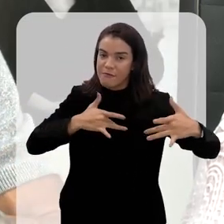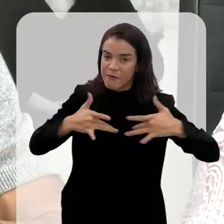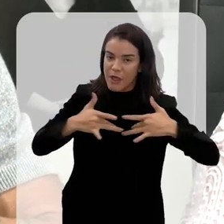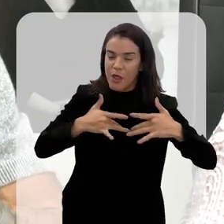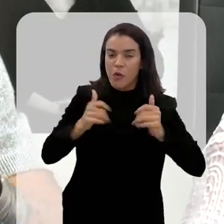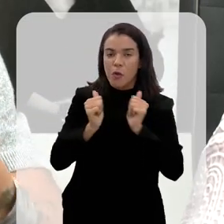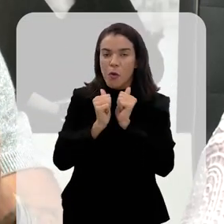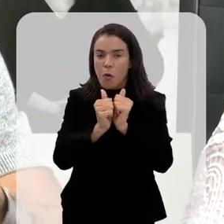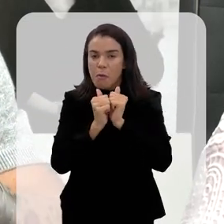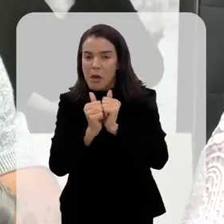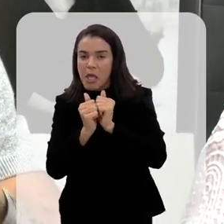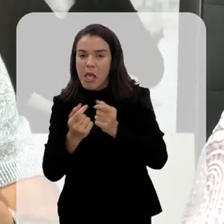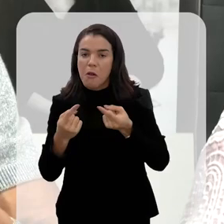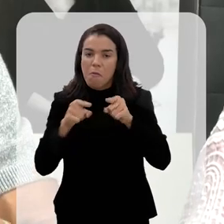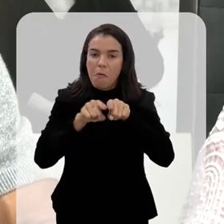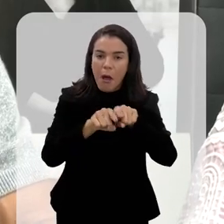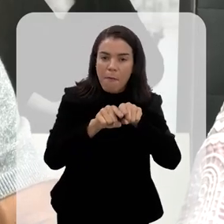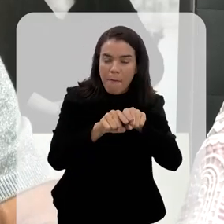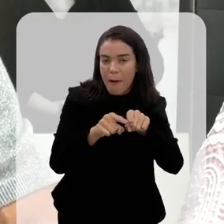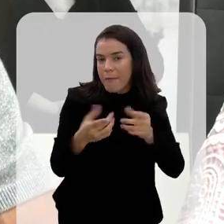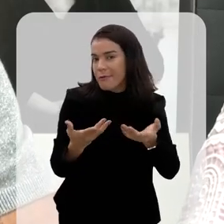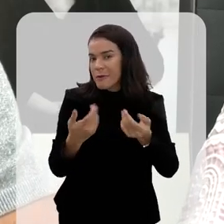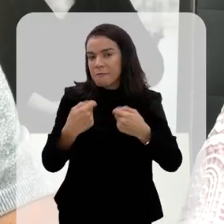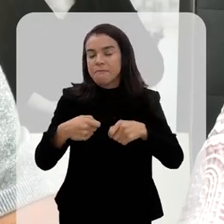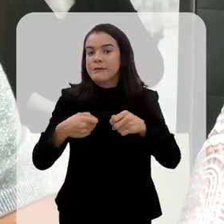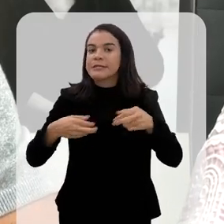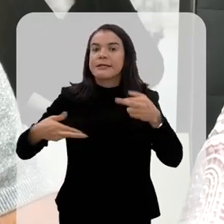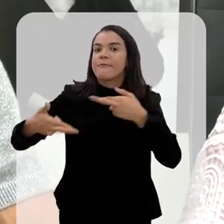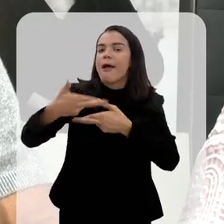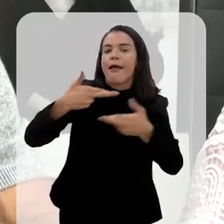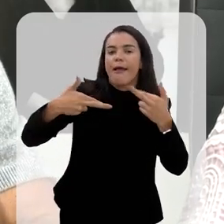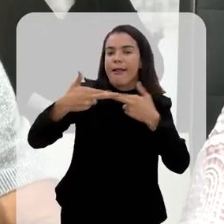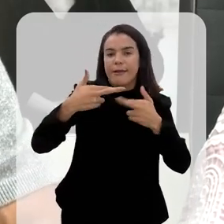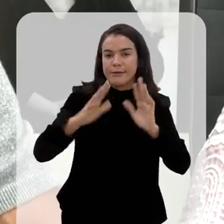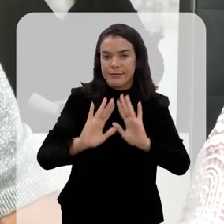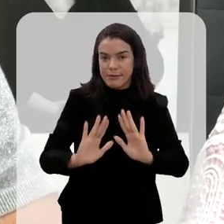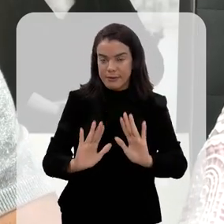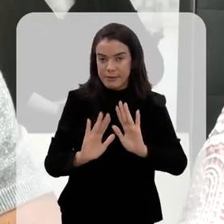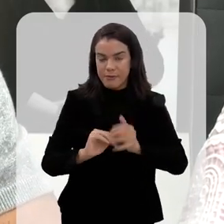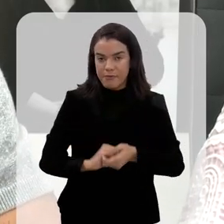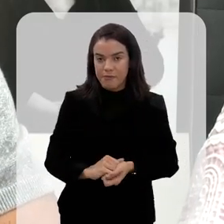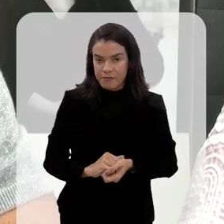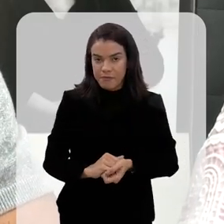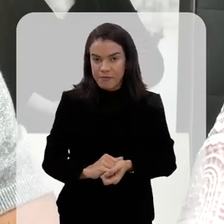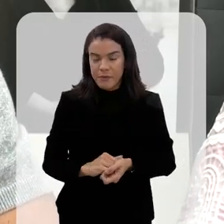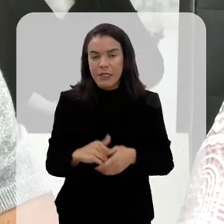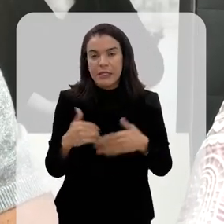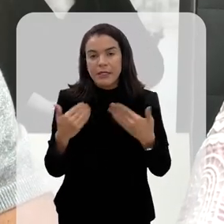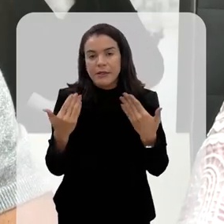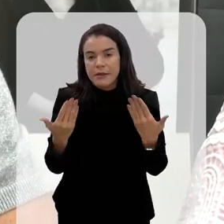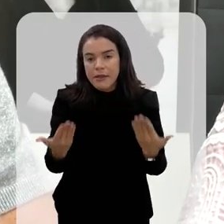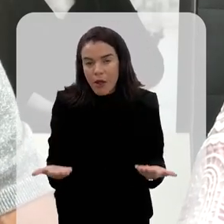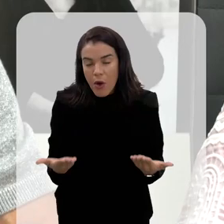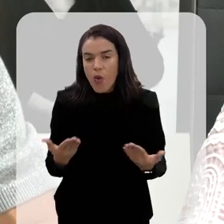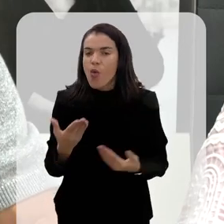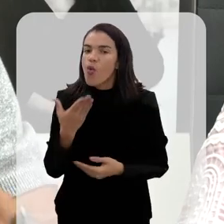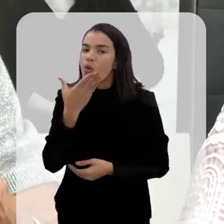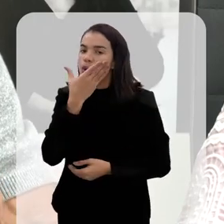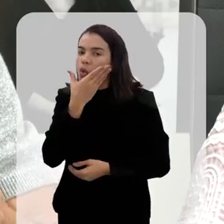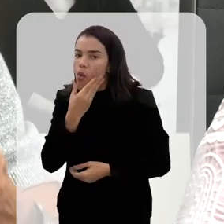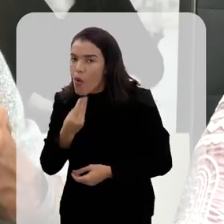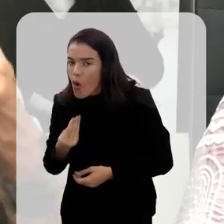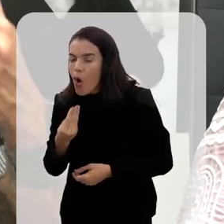de ex-companheiro, companheiro, não precisa dessa relação, simplesmente. Então,